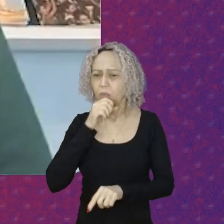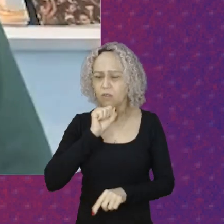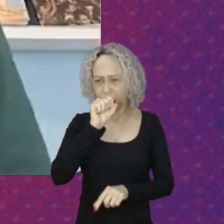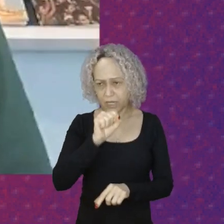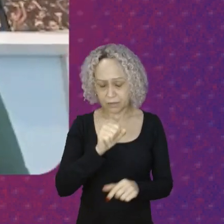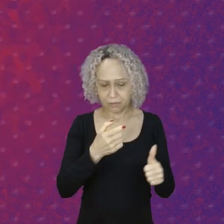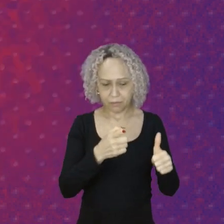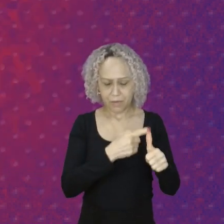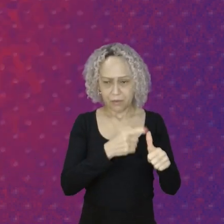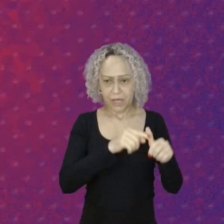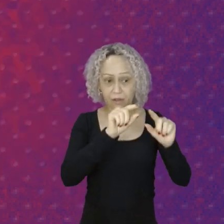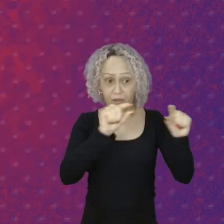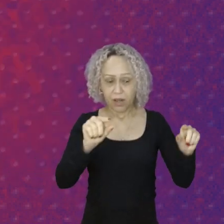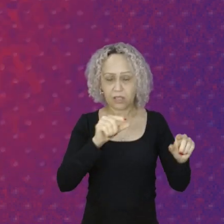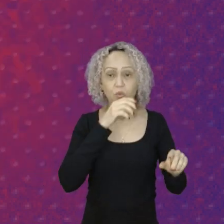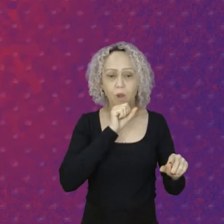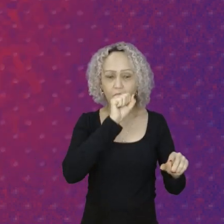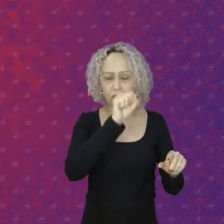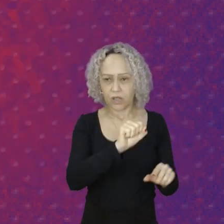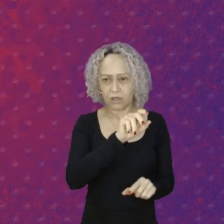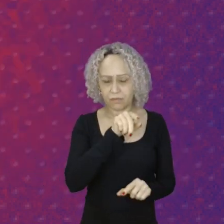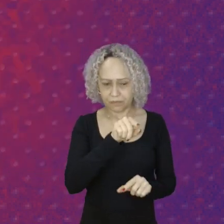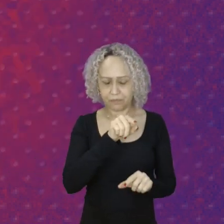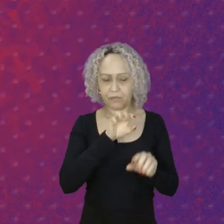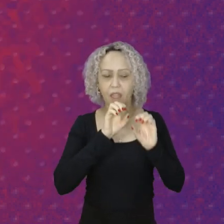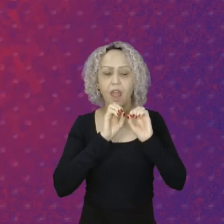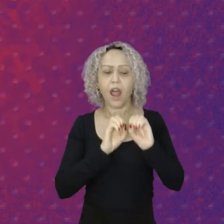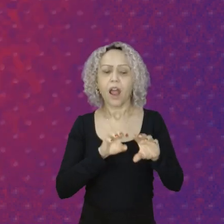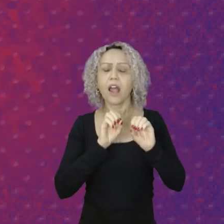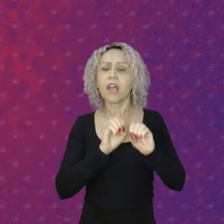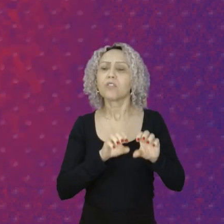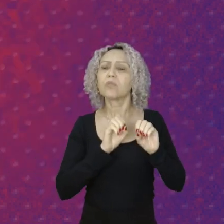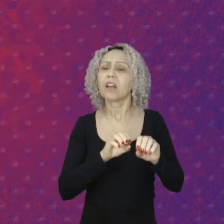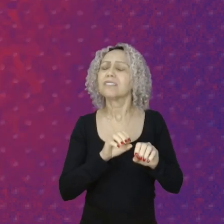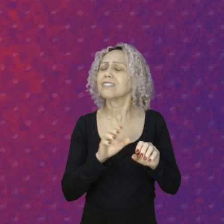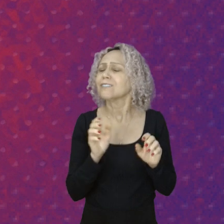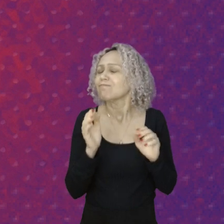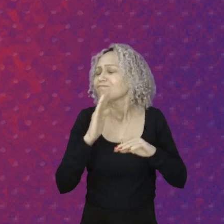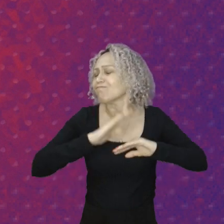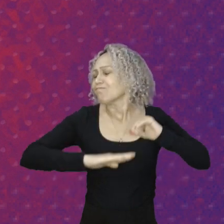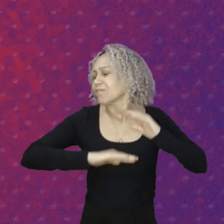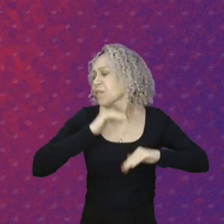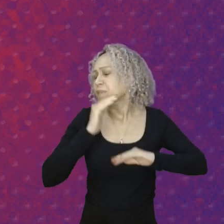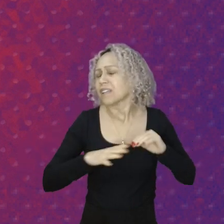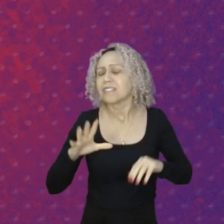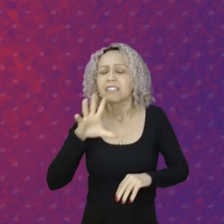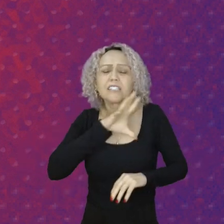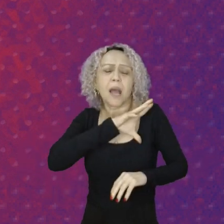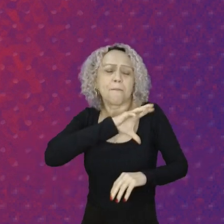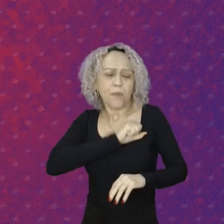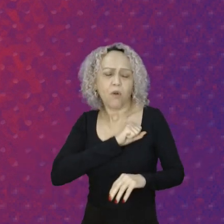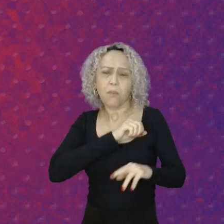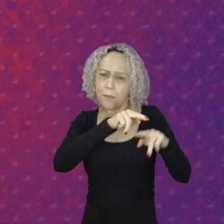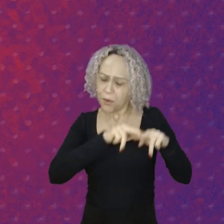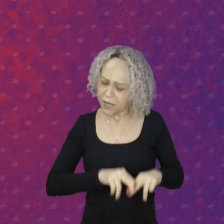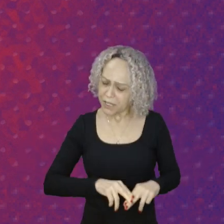diz assim: a educação é um ato de amor, por isso, um ato de